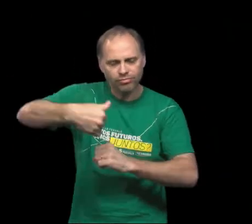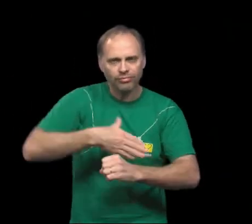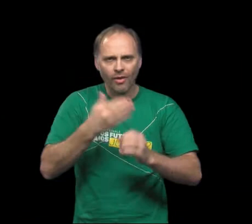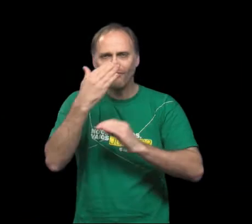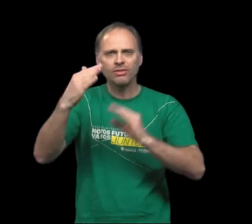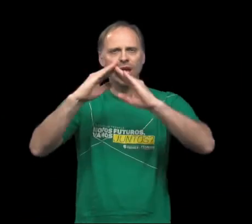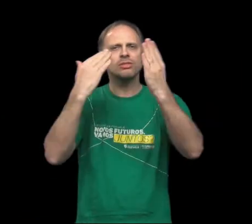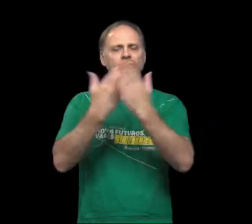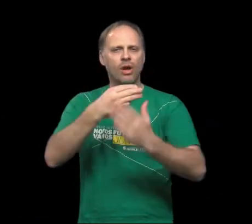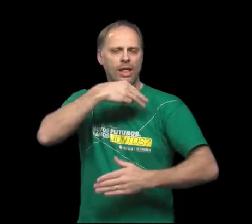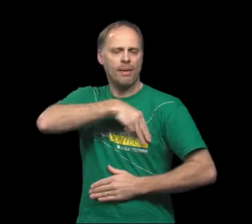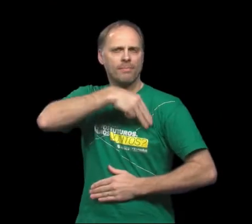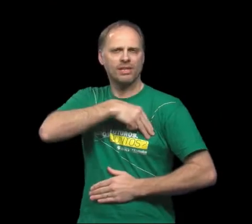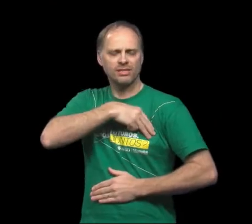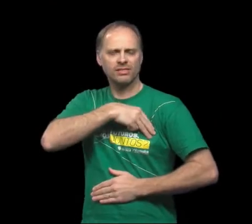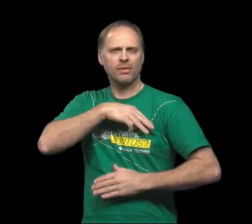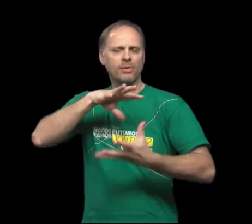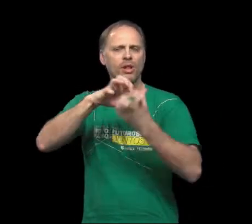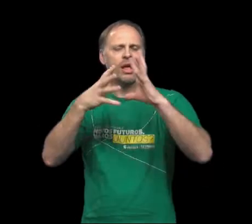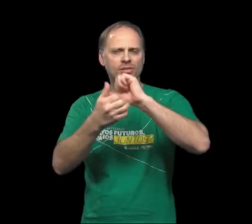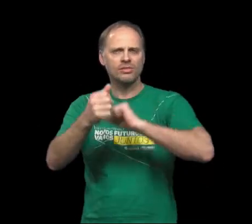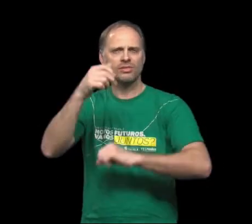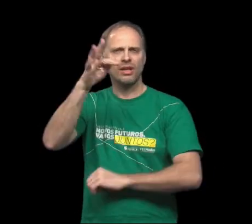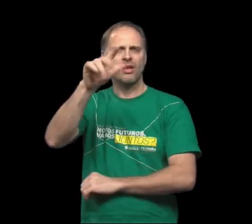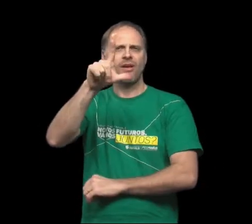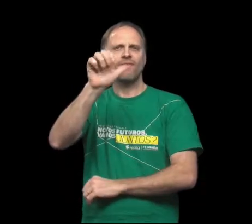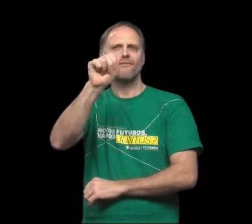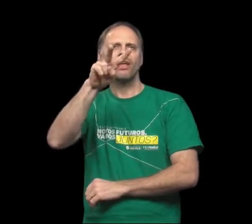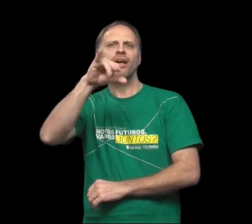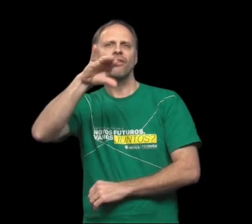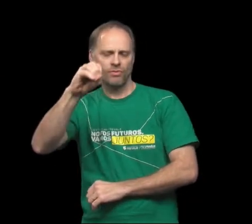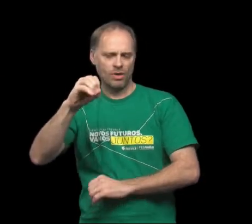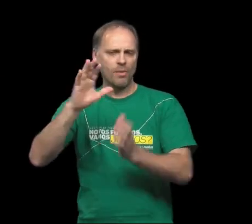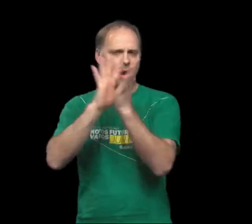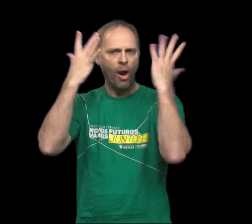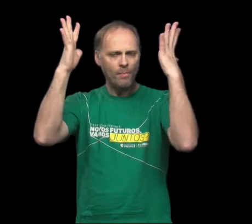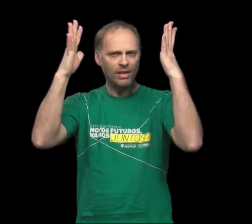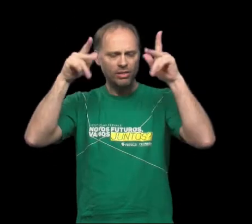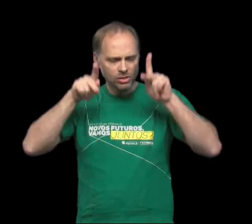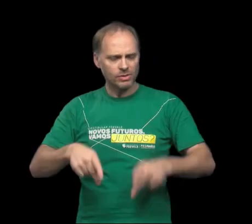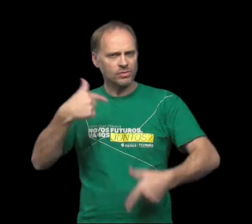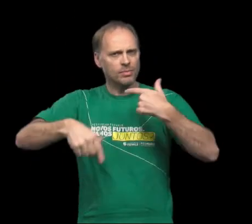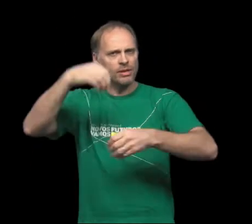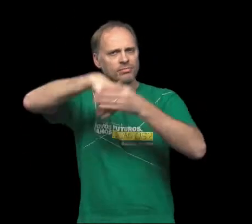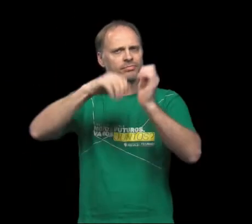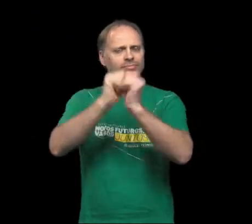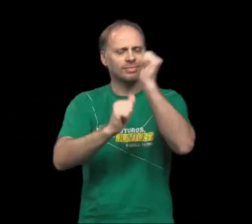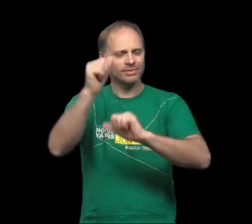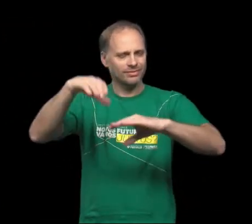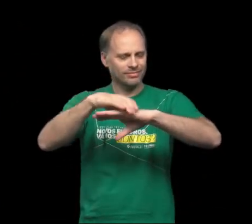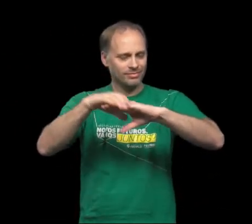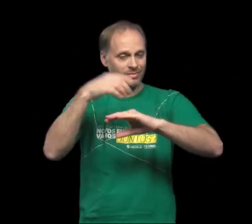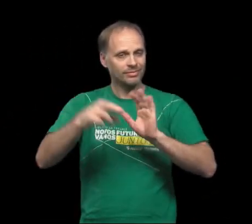frente ao Colégio Marista Pio XII, pelo artista plástico Flávio Scholes. É uma homenagem aos operários das fábricas de calçados.